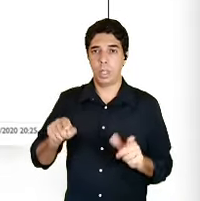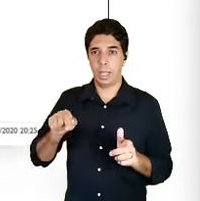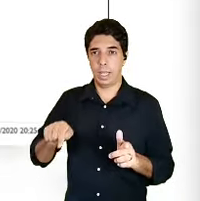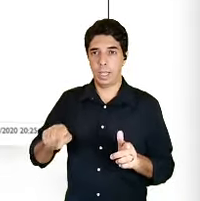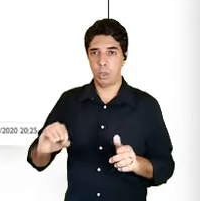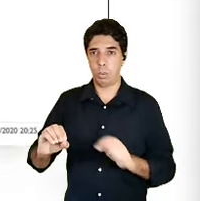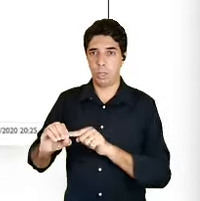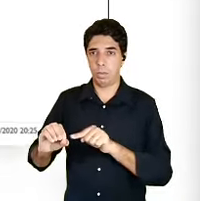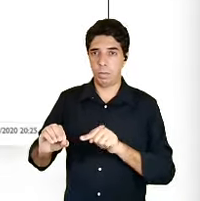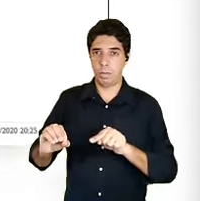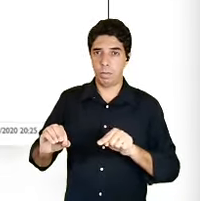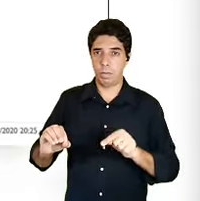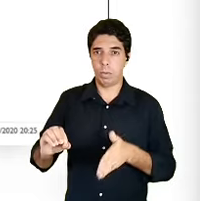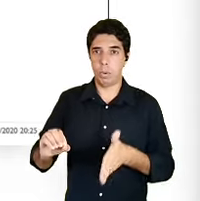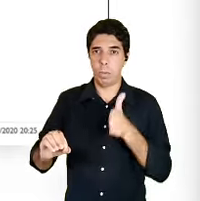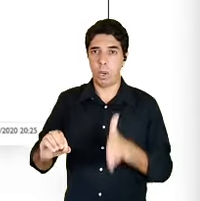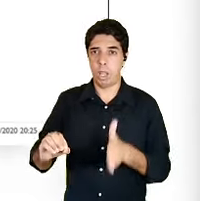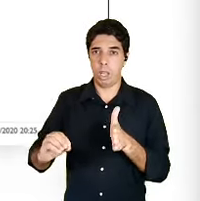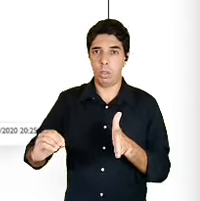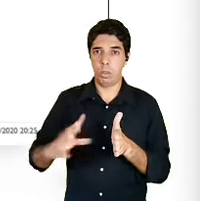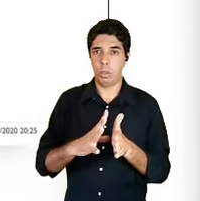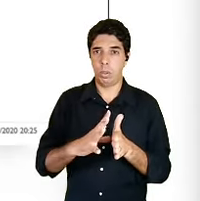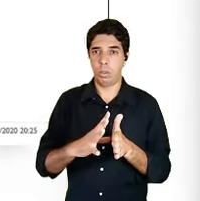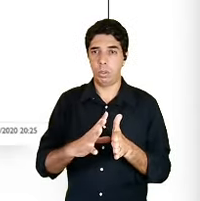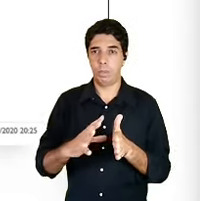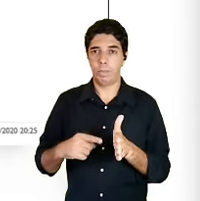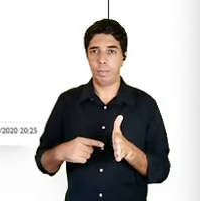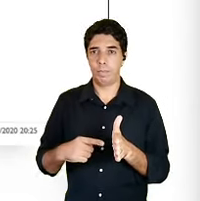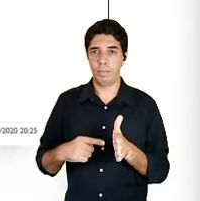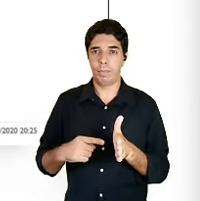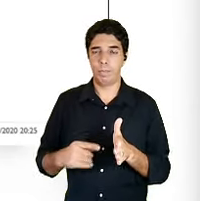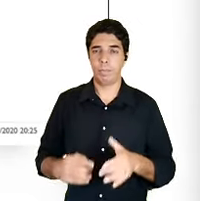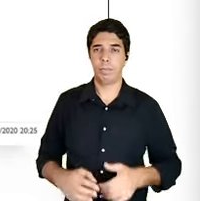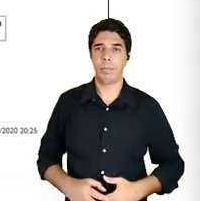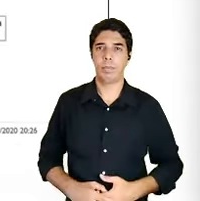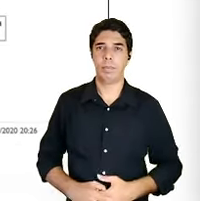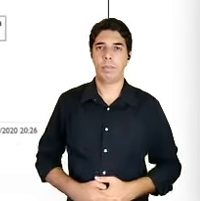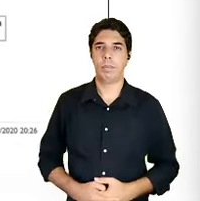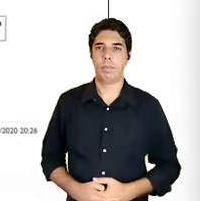essa projeção aqui, resultante do objeto.